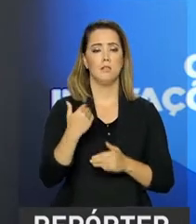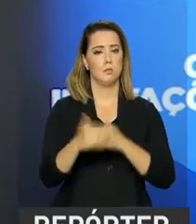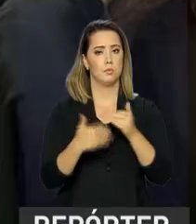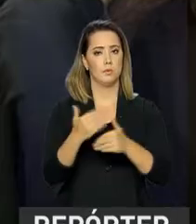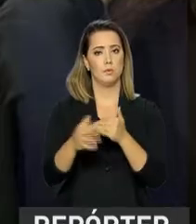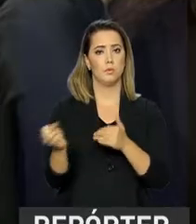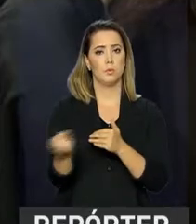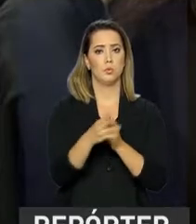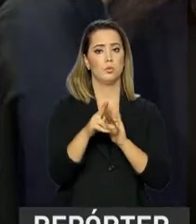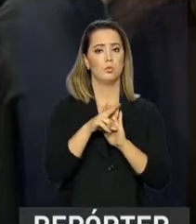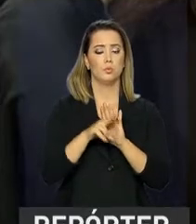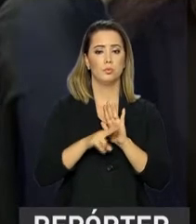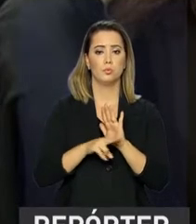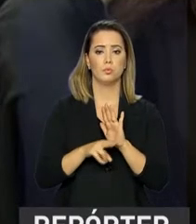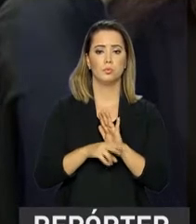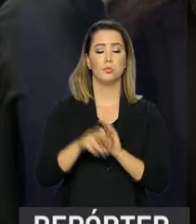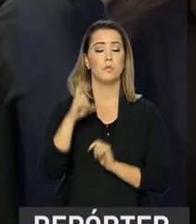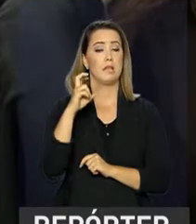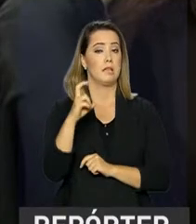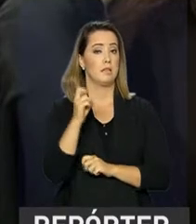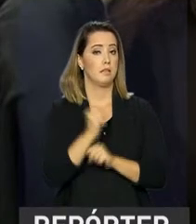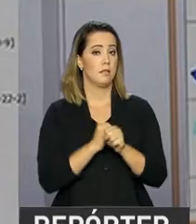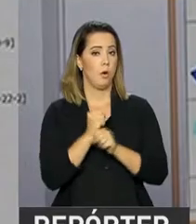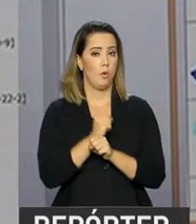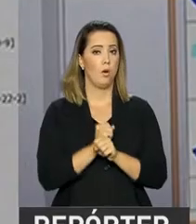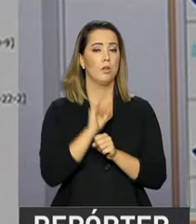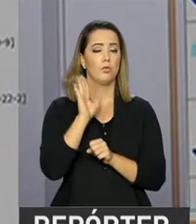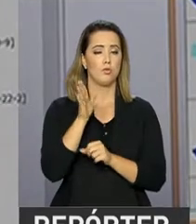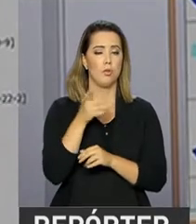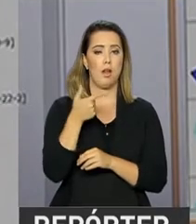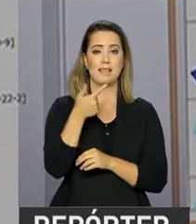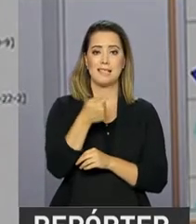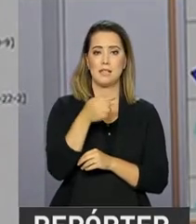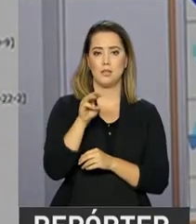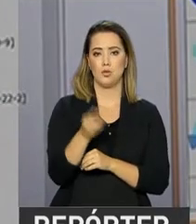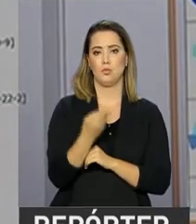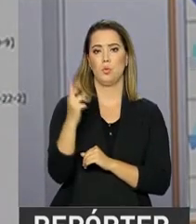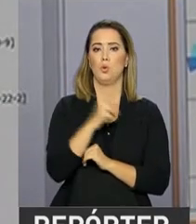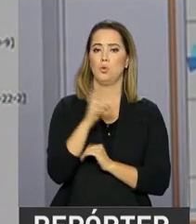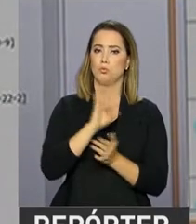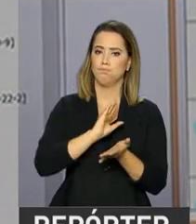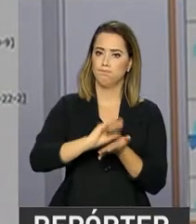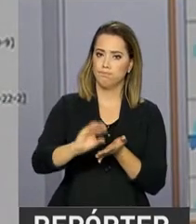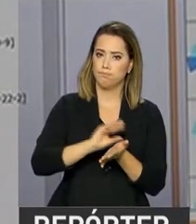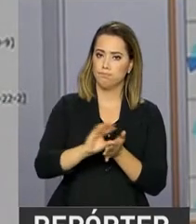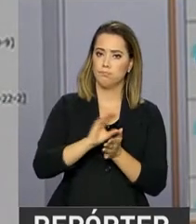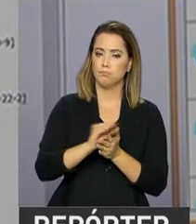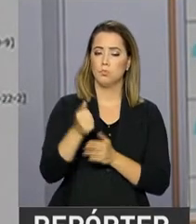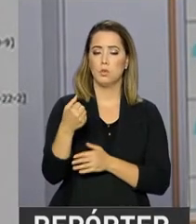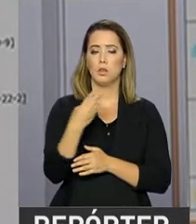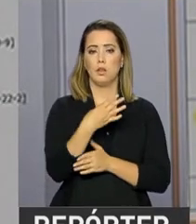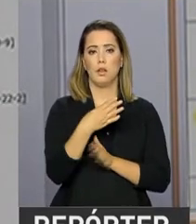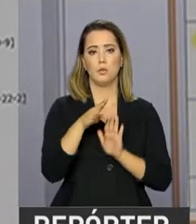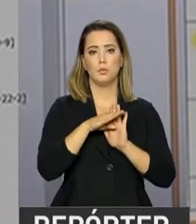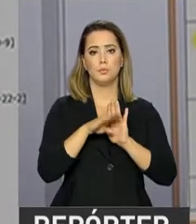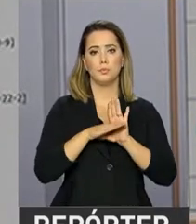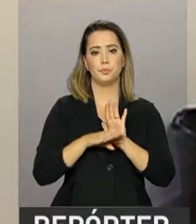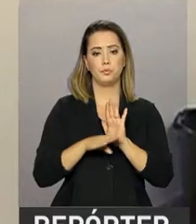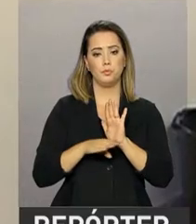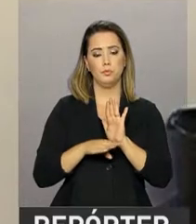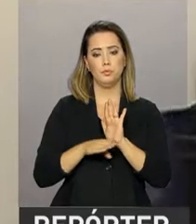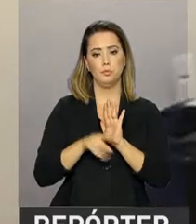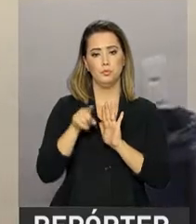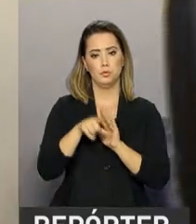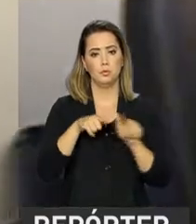métodos em cinco anos 7 milhões de reais foram investidos em pelo menos 14 projetos desenvolvidos por laboratórios da renamo